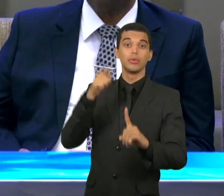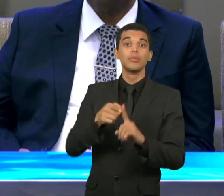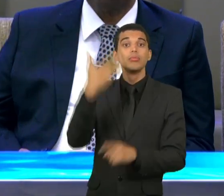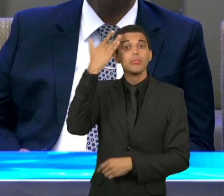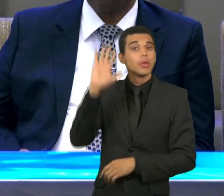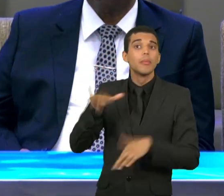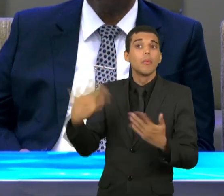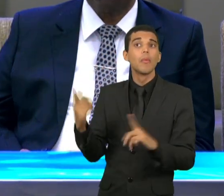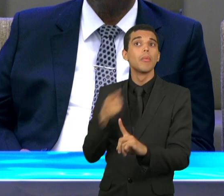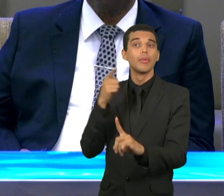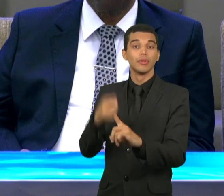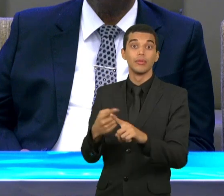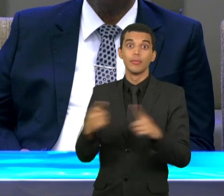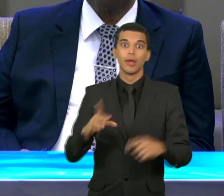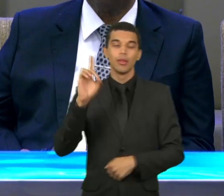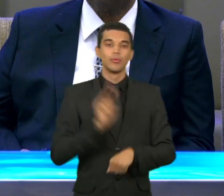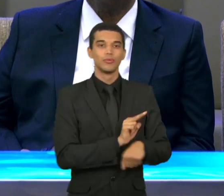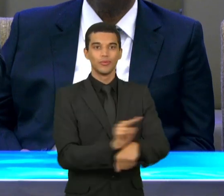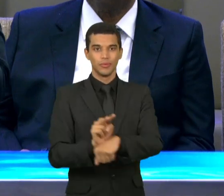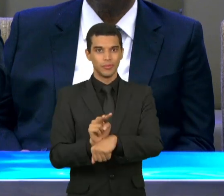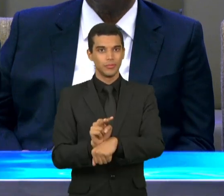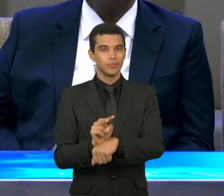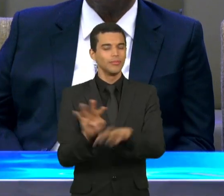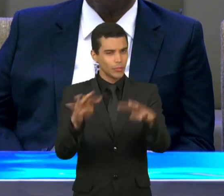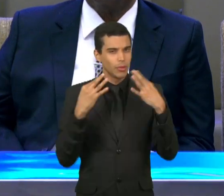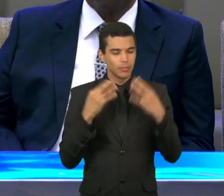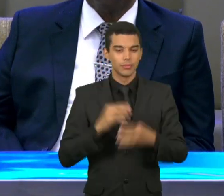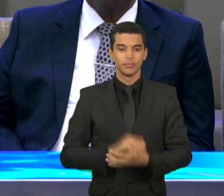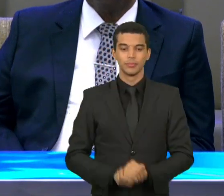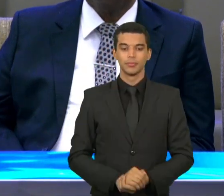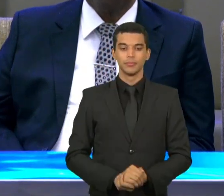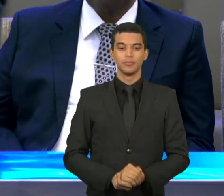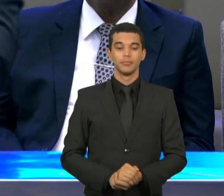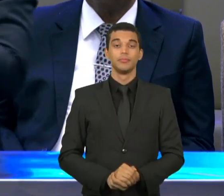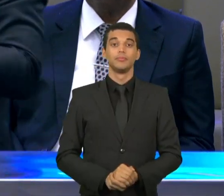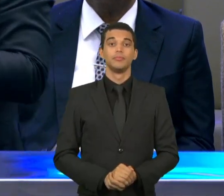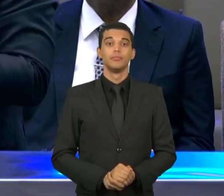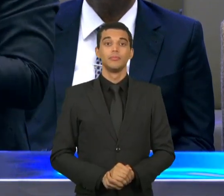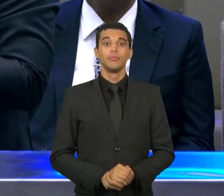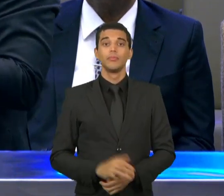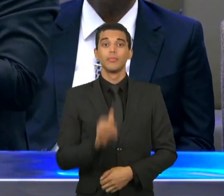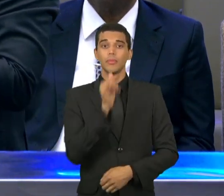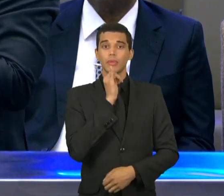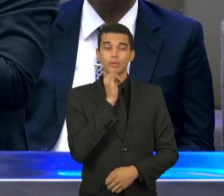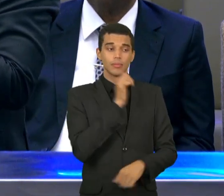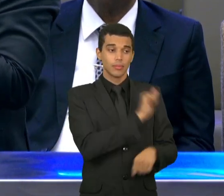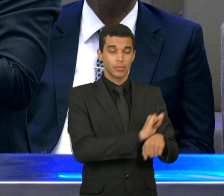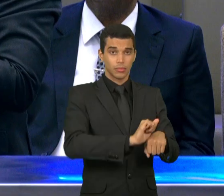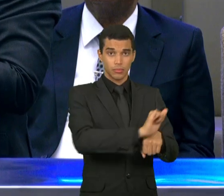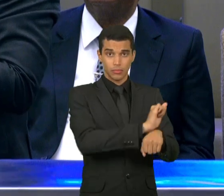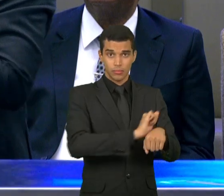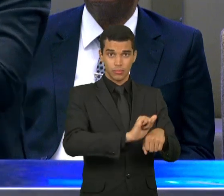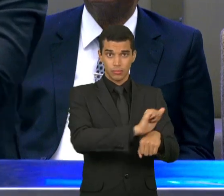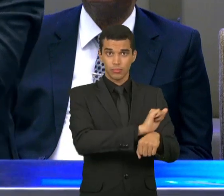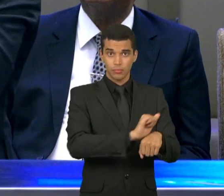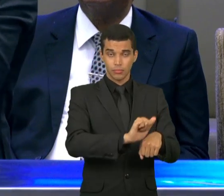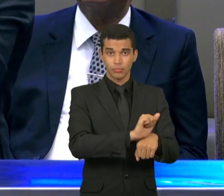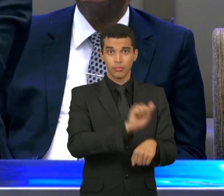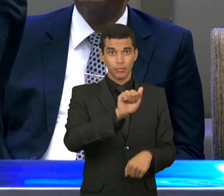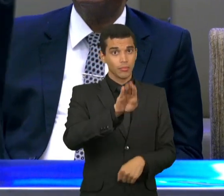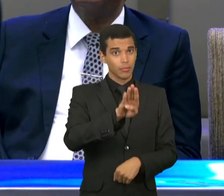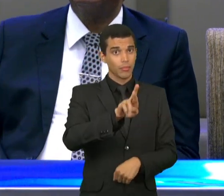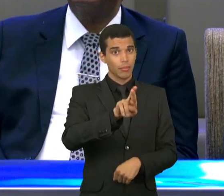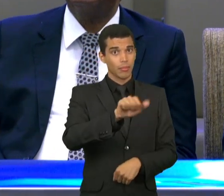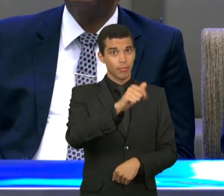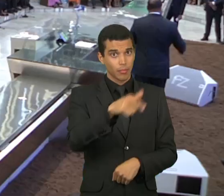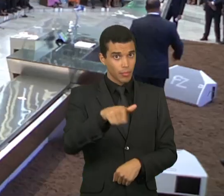preservá-los. Preste atenção. Quem pode dizer que Abraão não foi preservado por